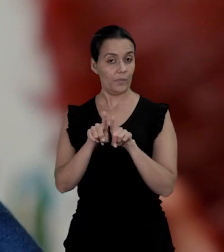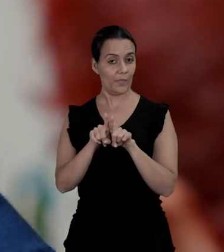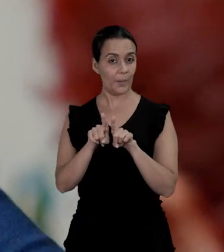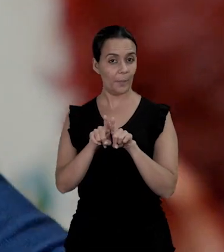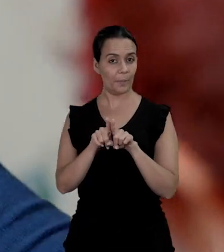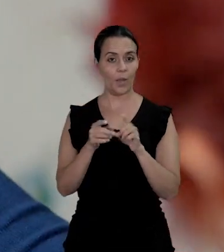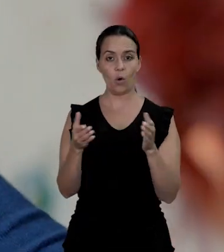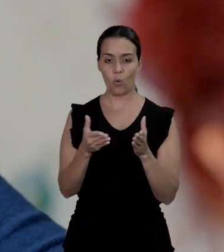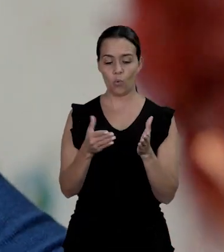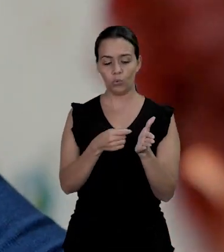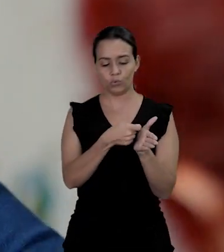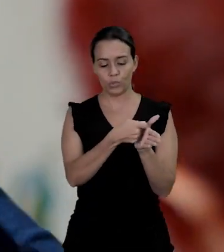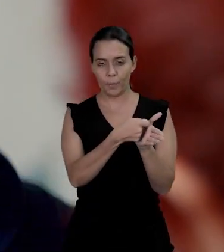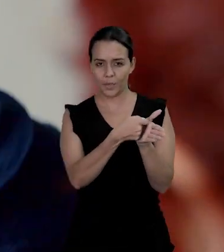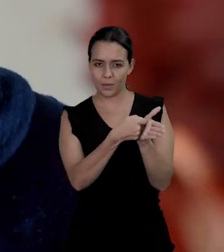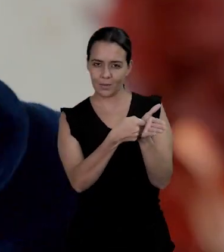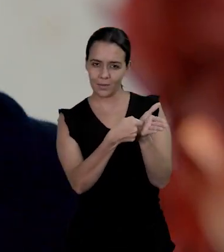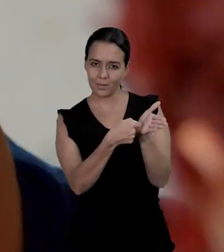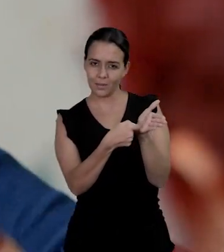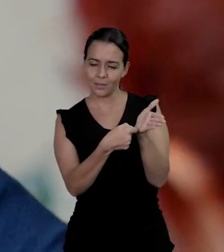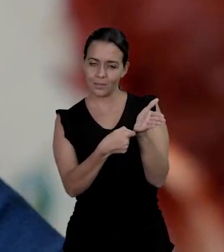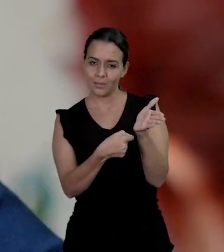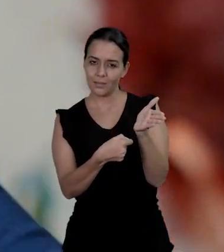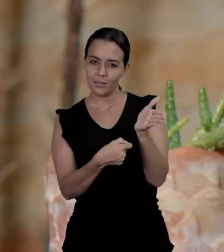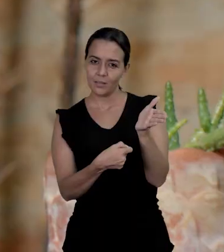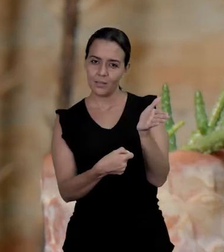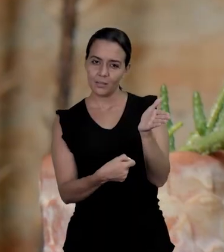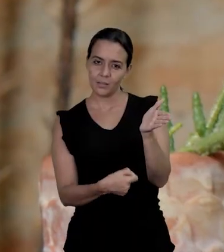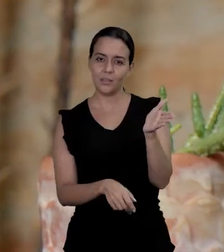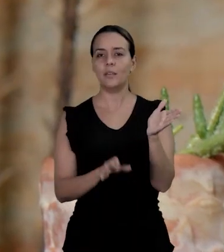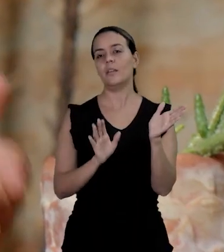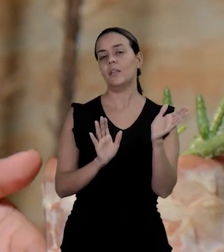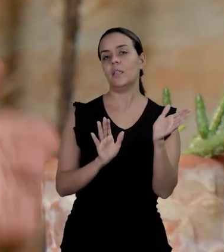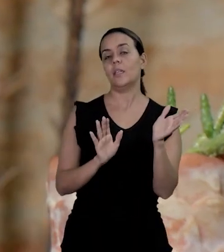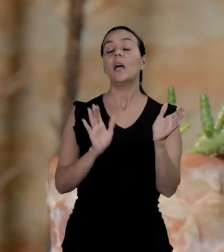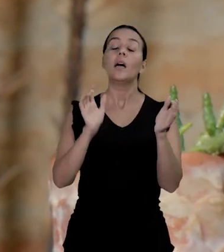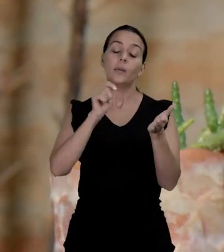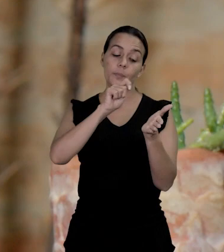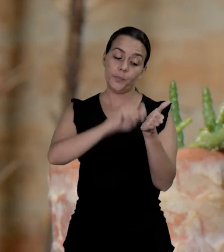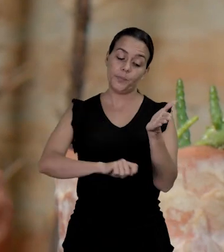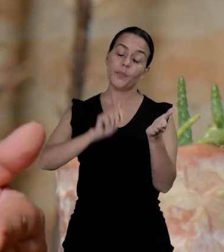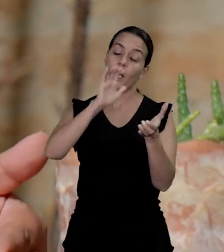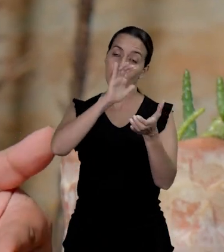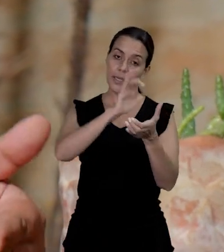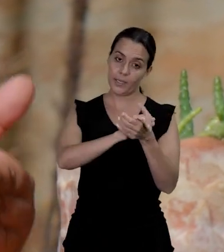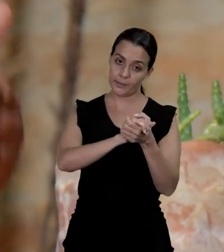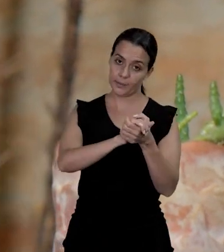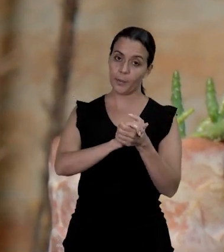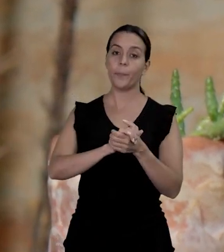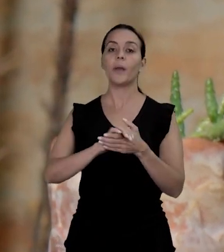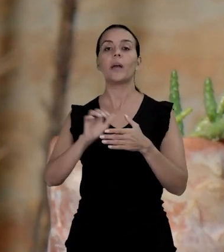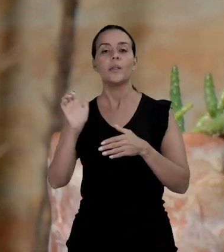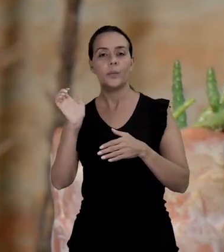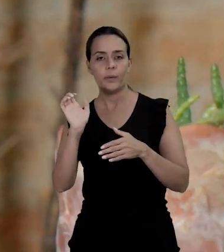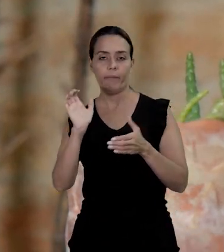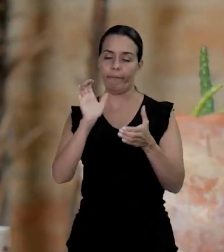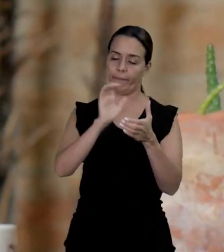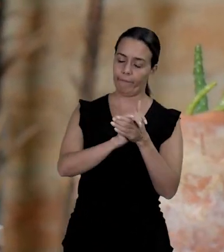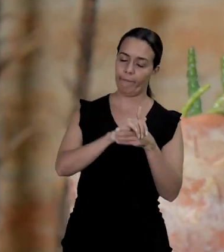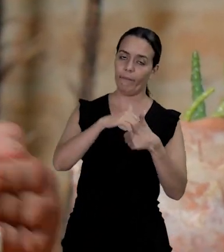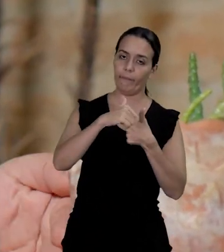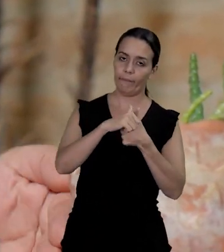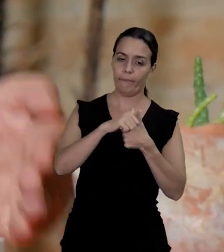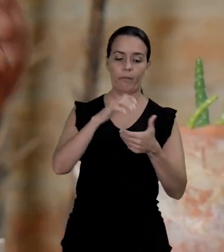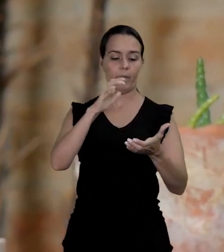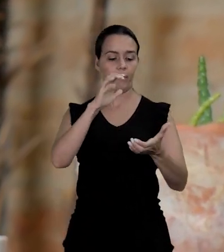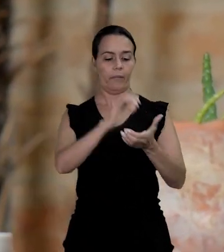aos princípios de Jacarta, daí você vai tendo regulamentação de casamento homoafetivo, você vai tendo conquistas